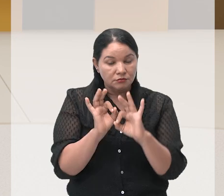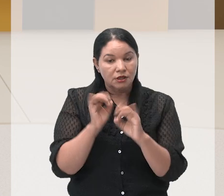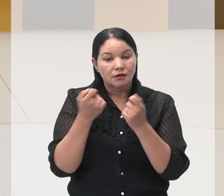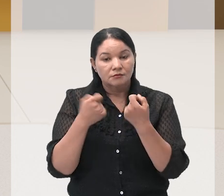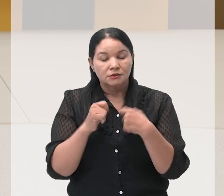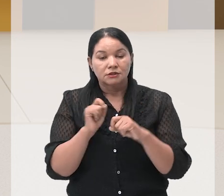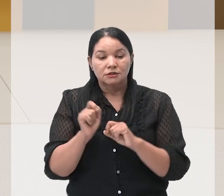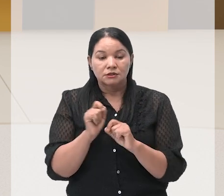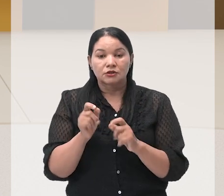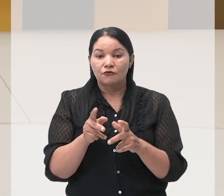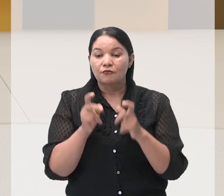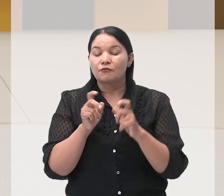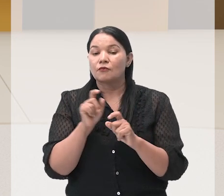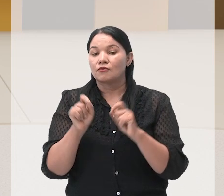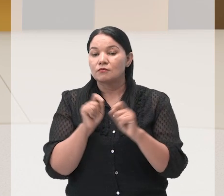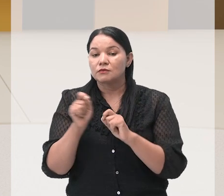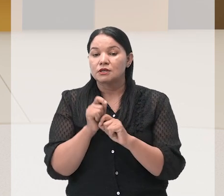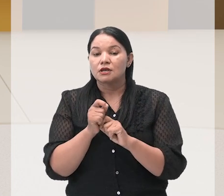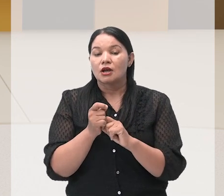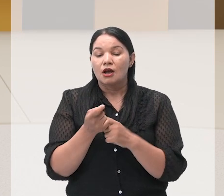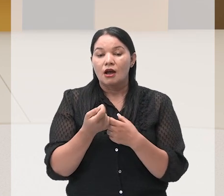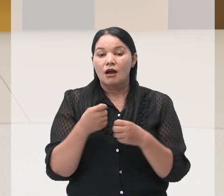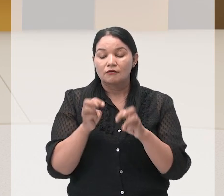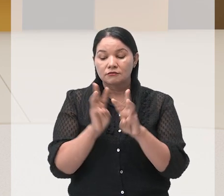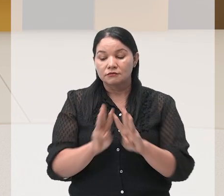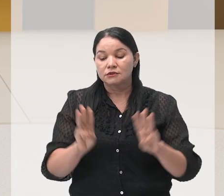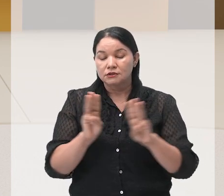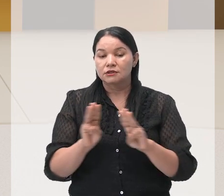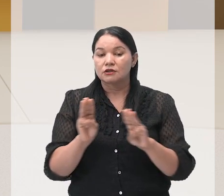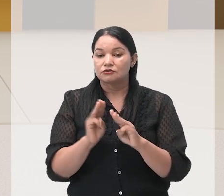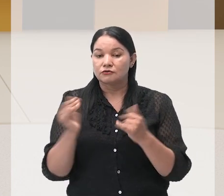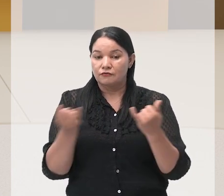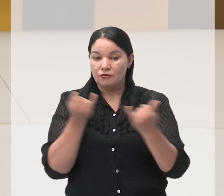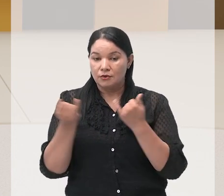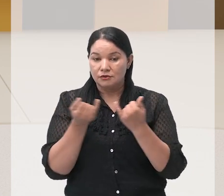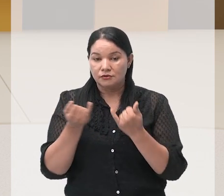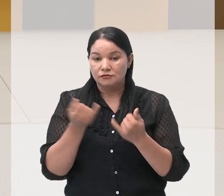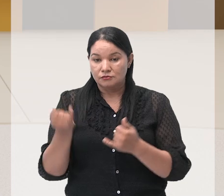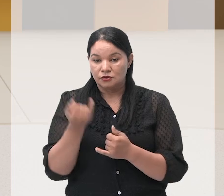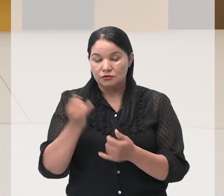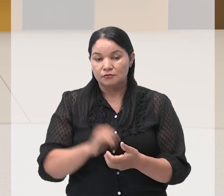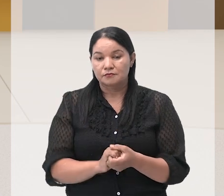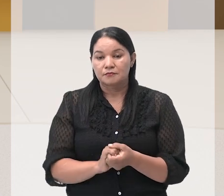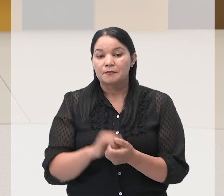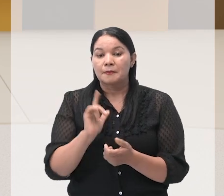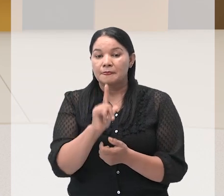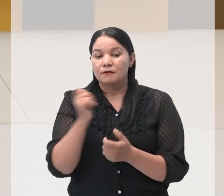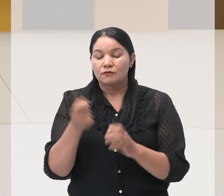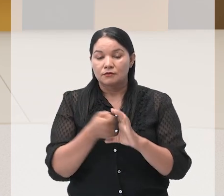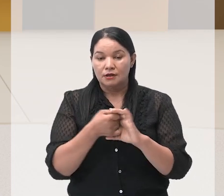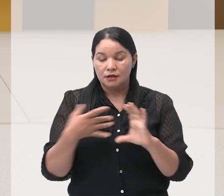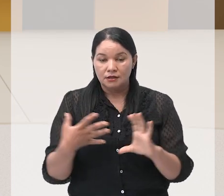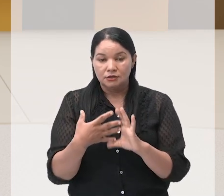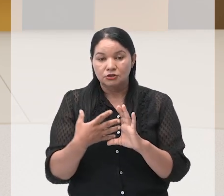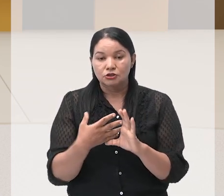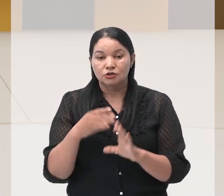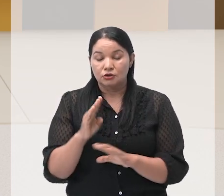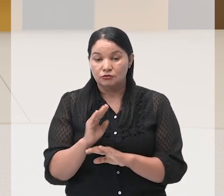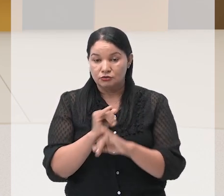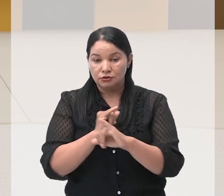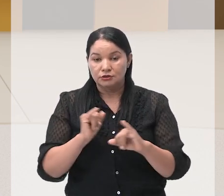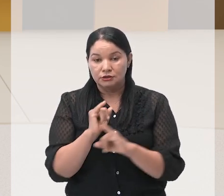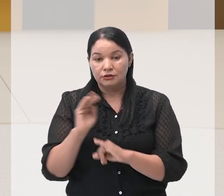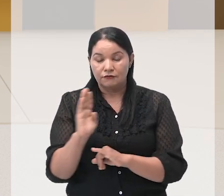daquela informação. Outra característica das fake news é em relação a imagens e